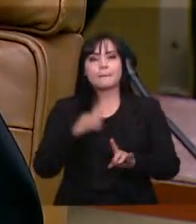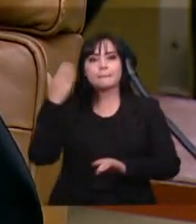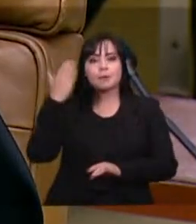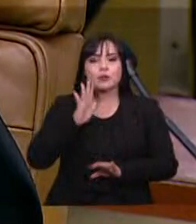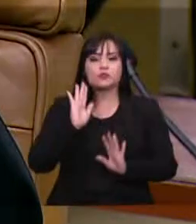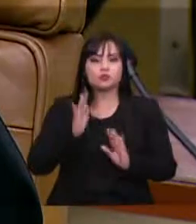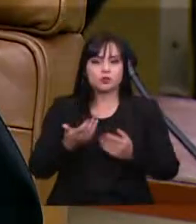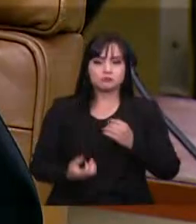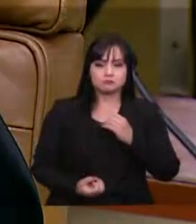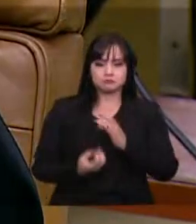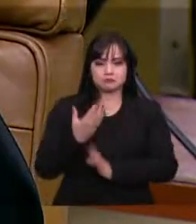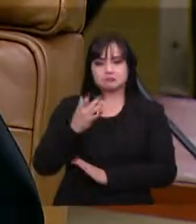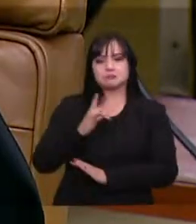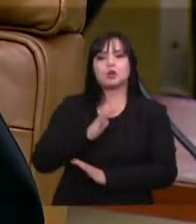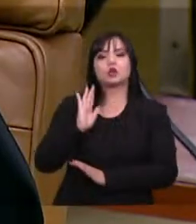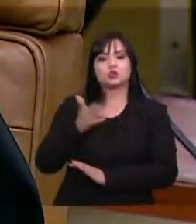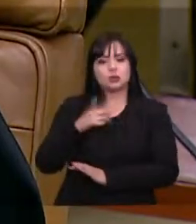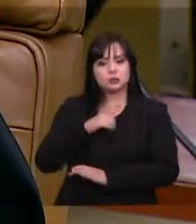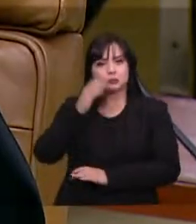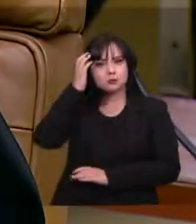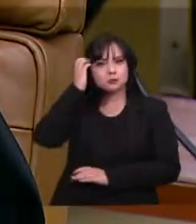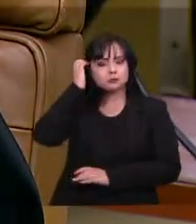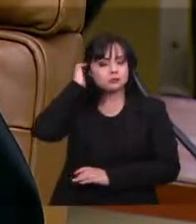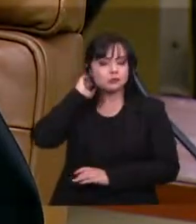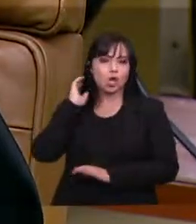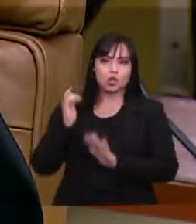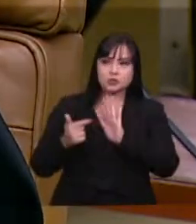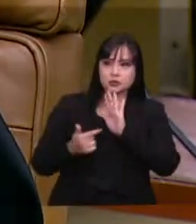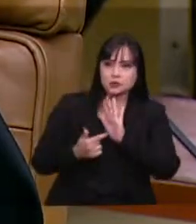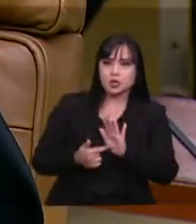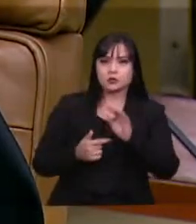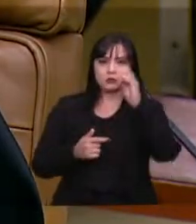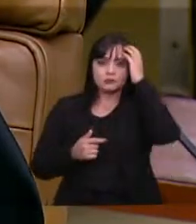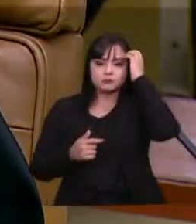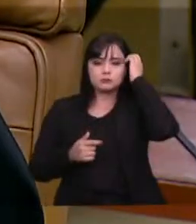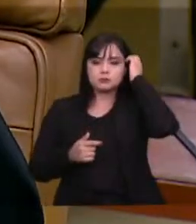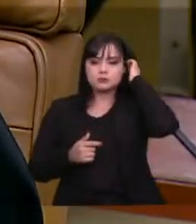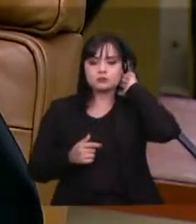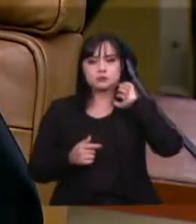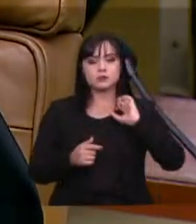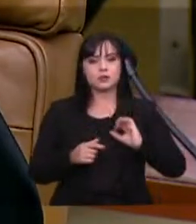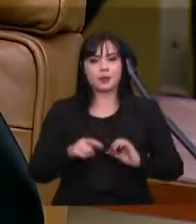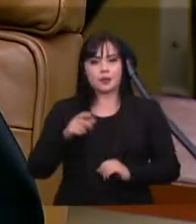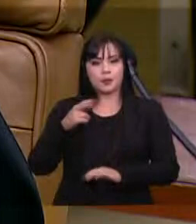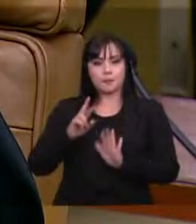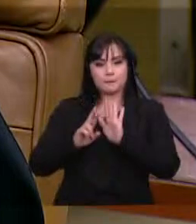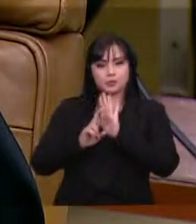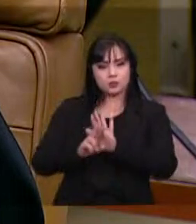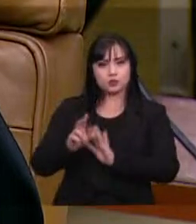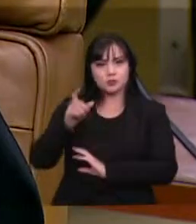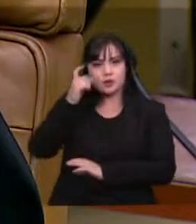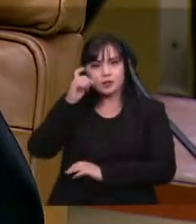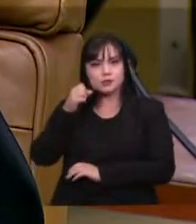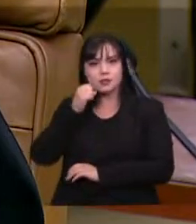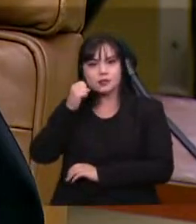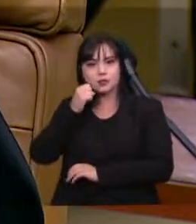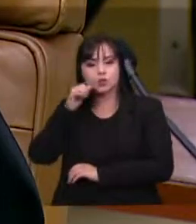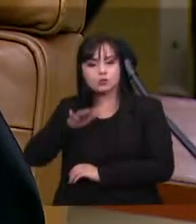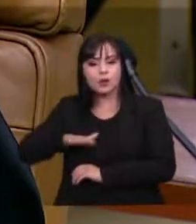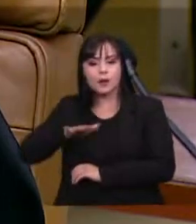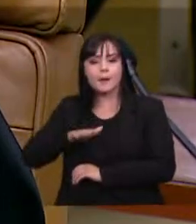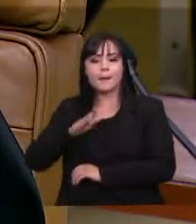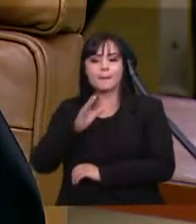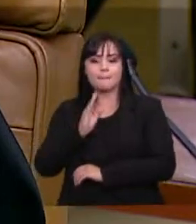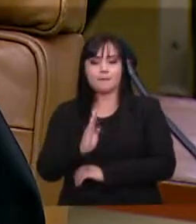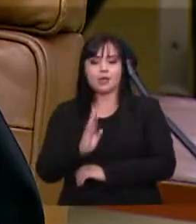as provas produzidas tem um bem demonstrado suas funções e representantes dos interesses do então o senador no âmbito